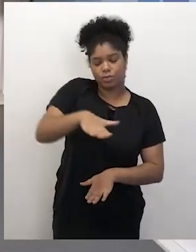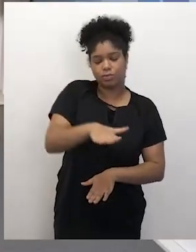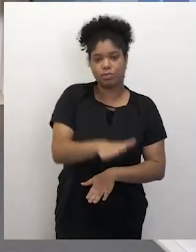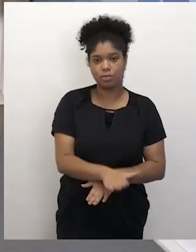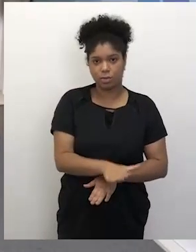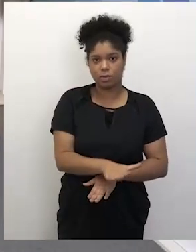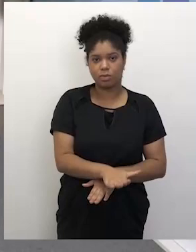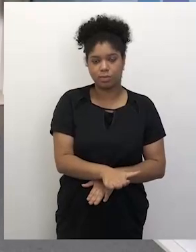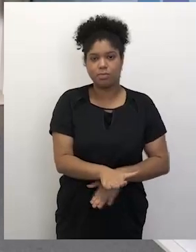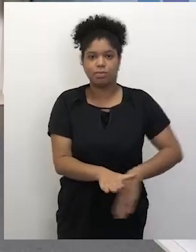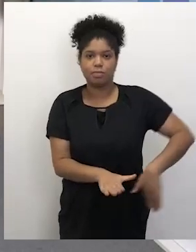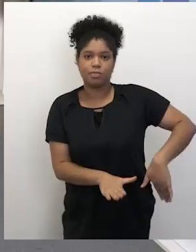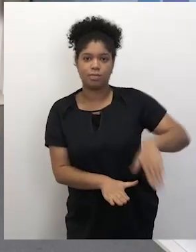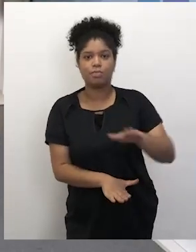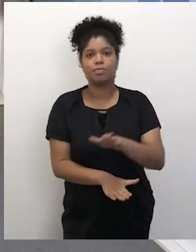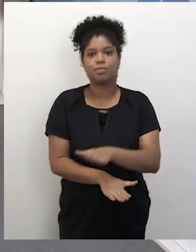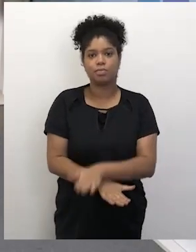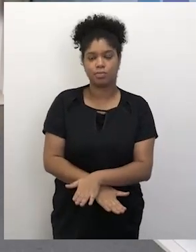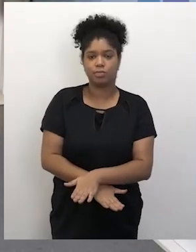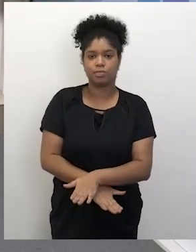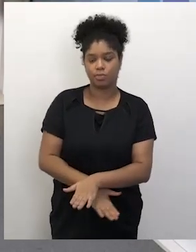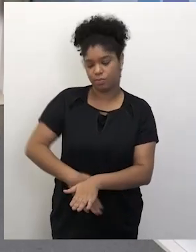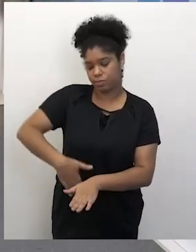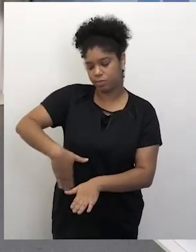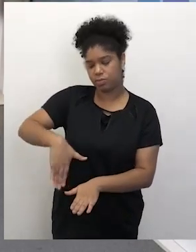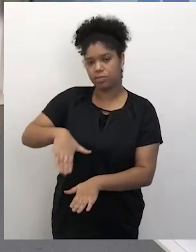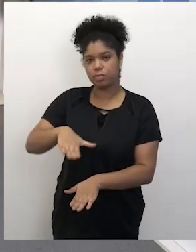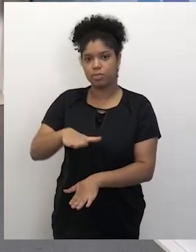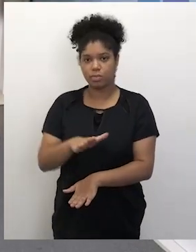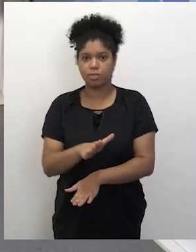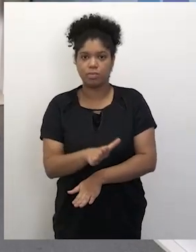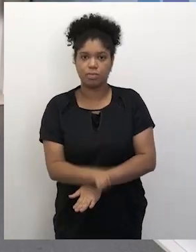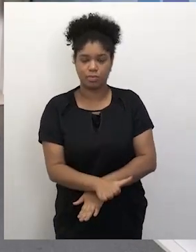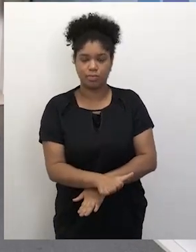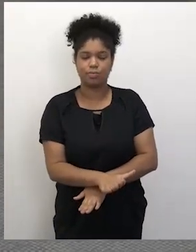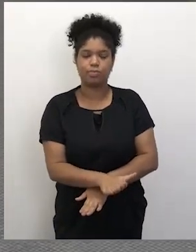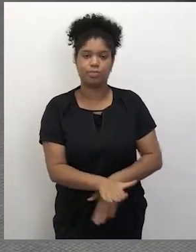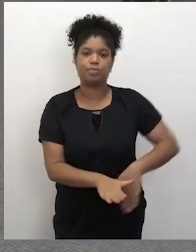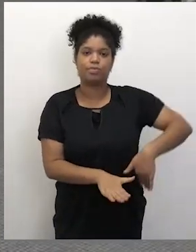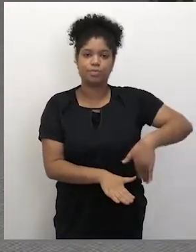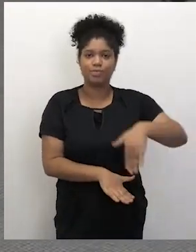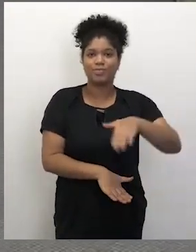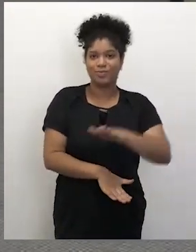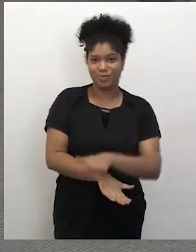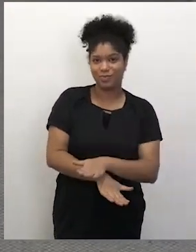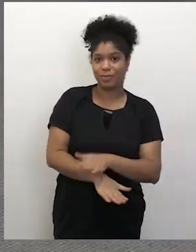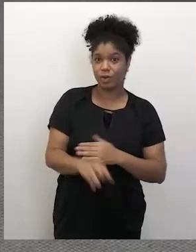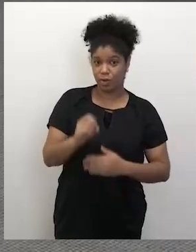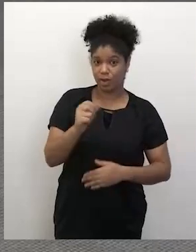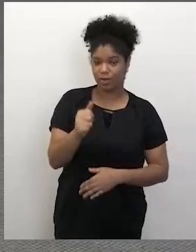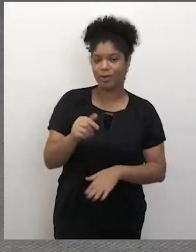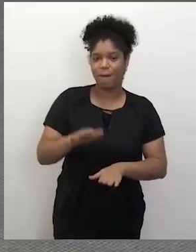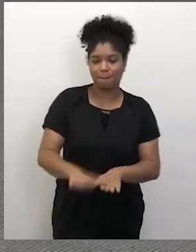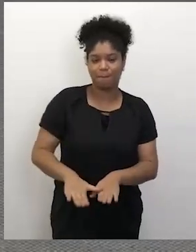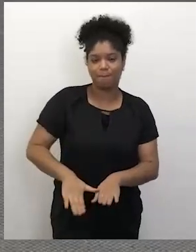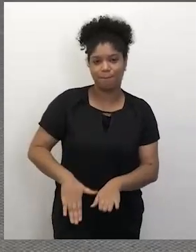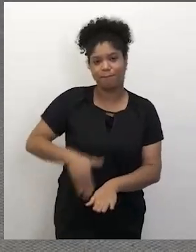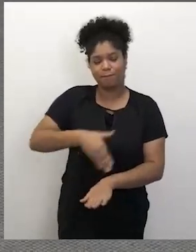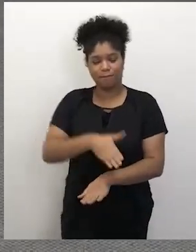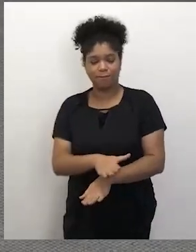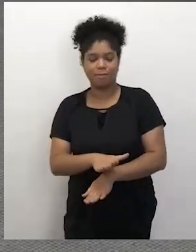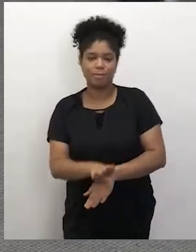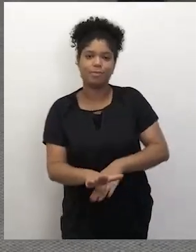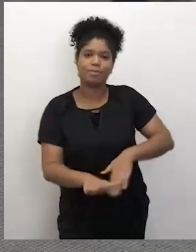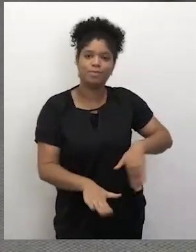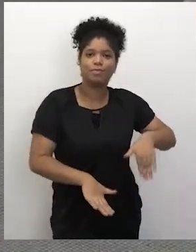Um, dois, três, quatro. Um, dois, três, quatro. Um, dois. Um, dois, três,